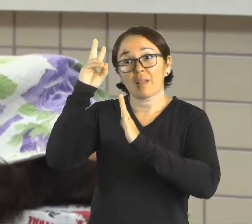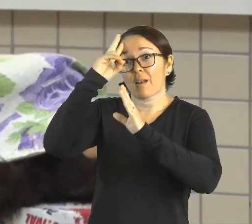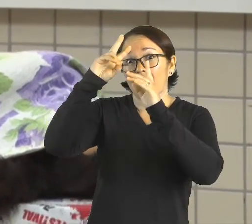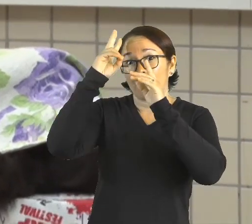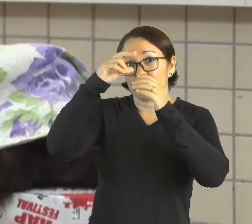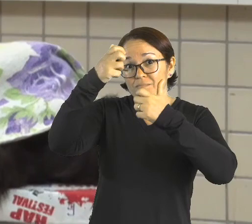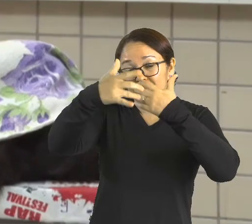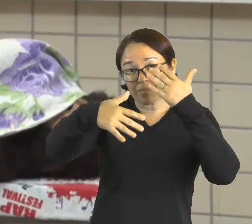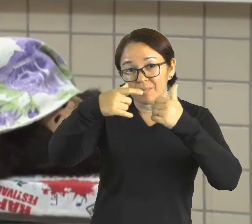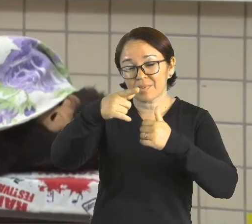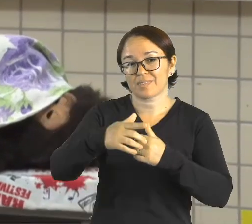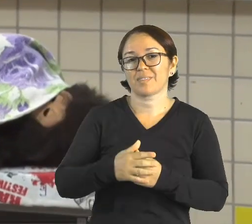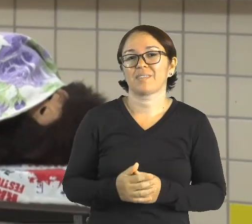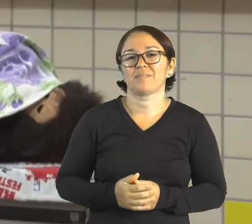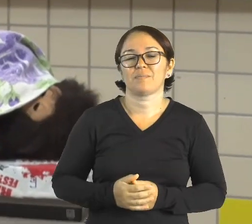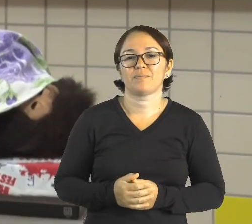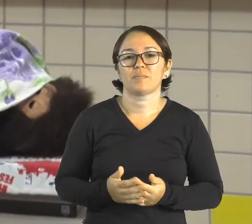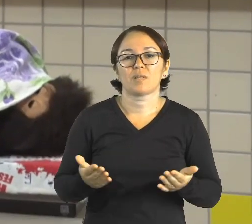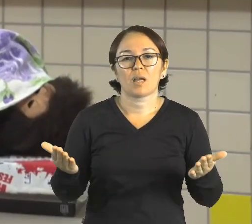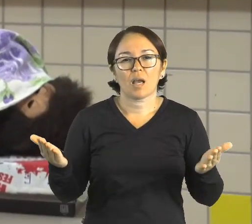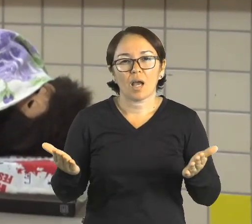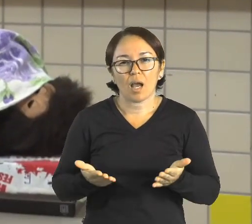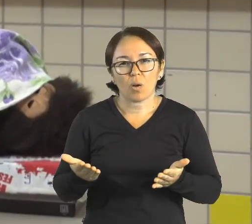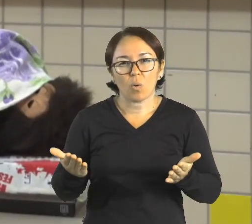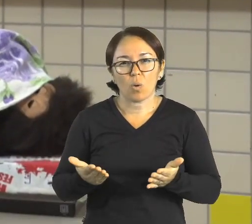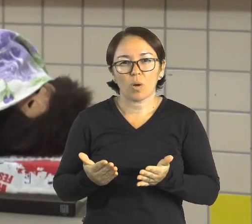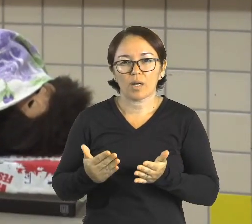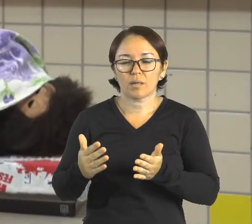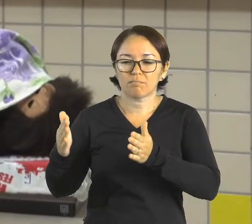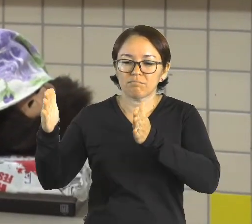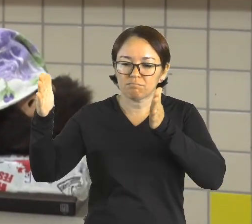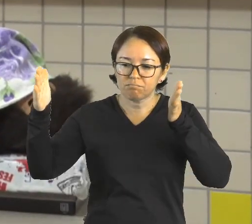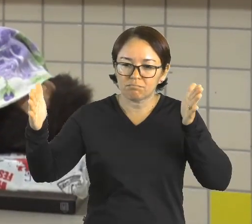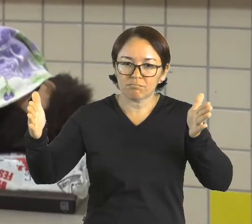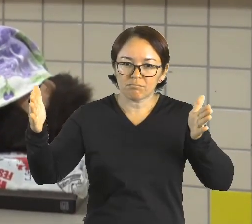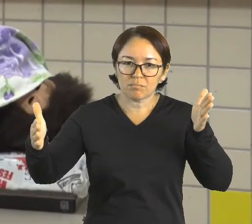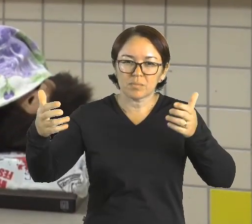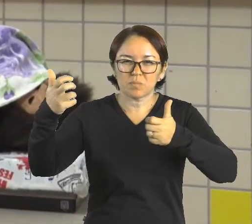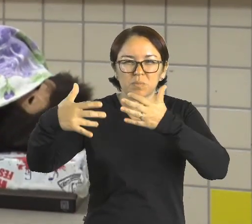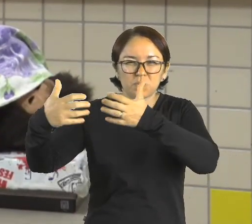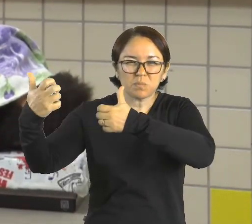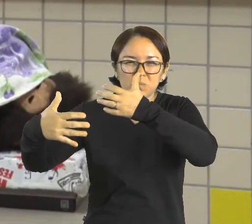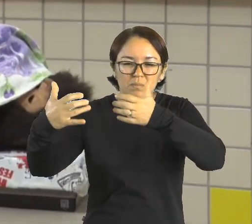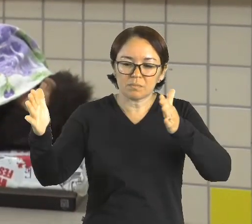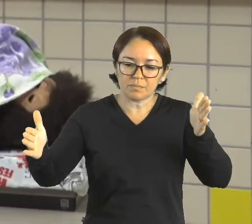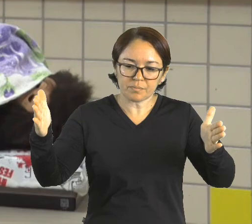encerra e aí, com o encerramento do bloco, você tem um tempinho para fechar as atividades,